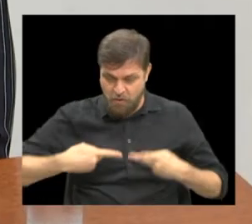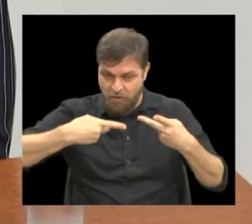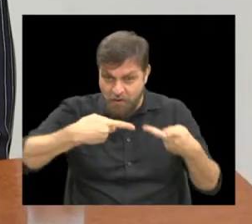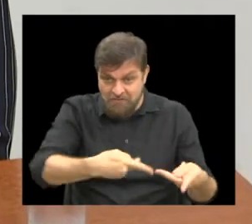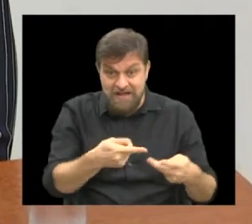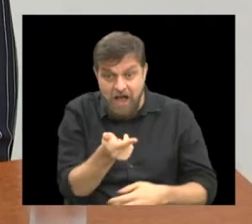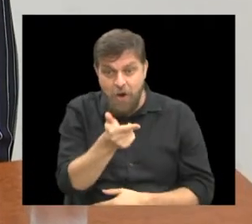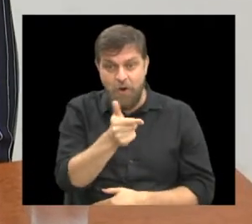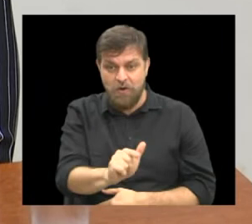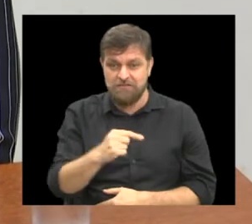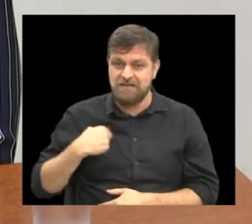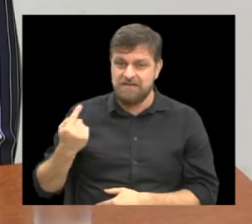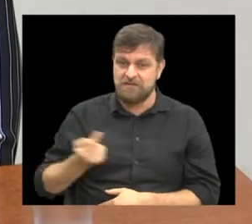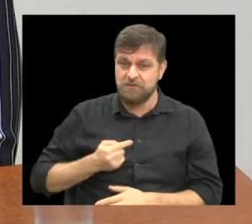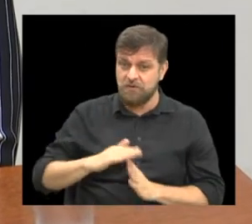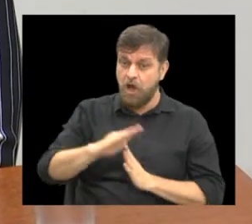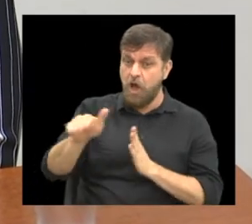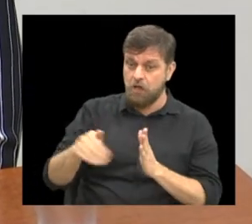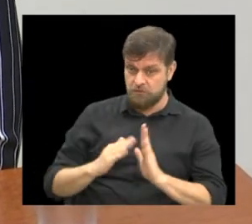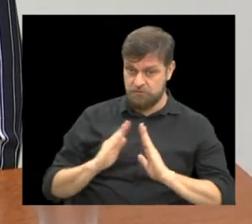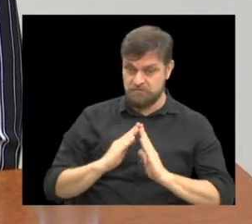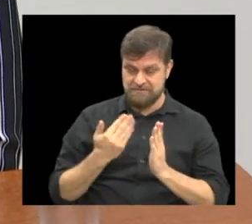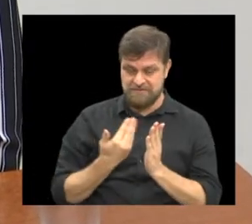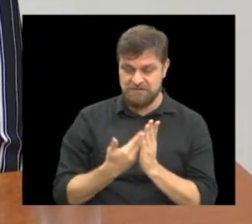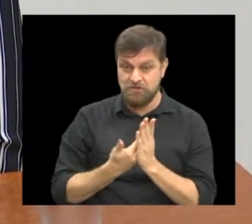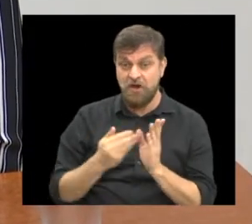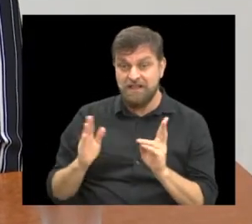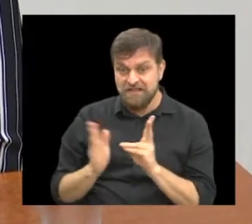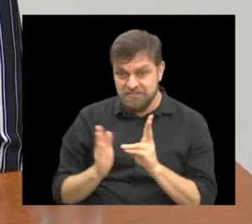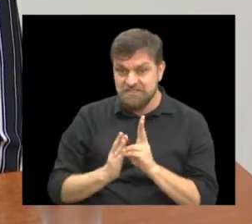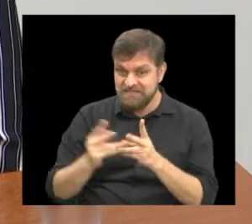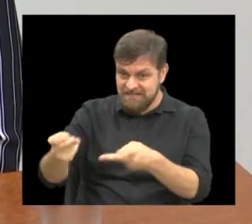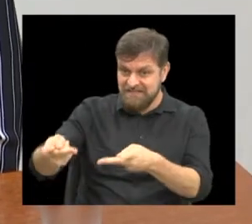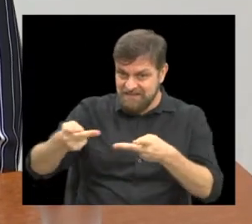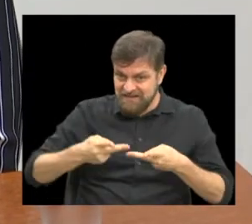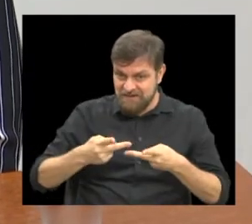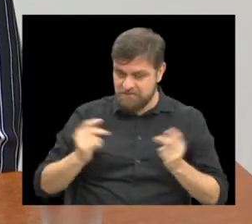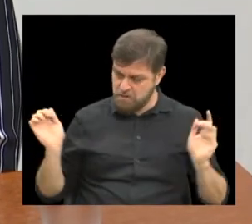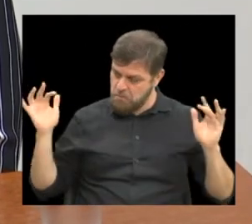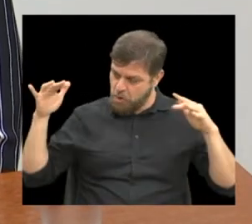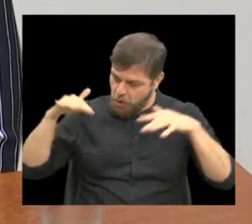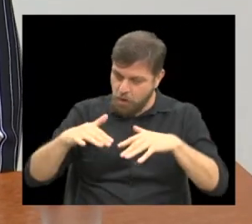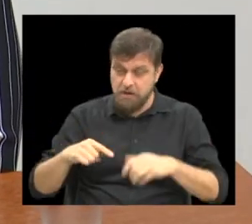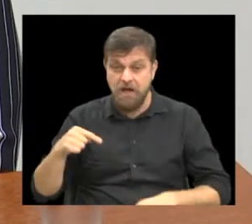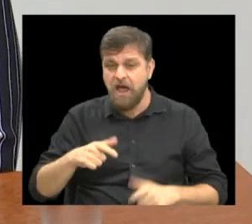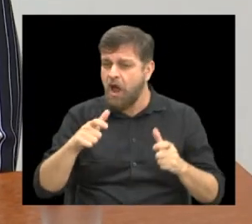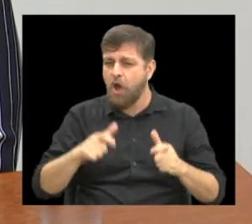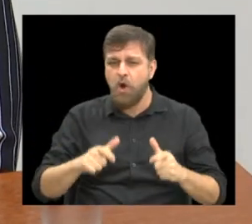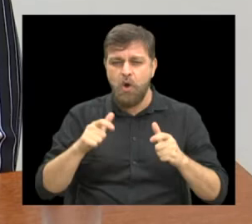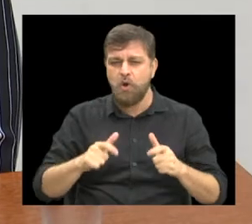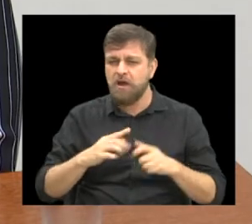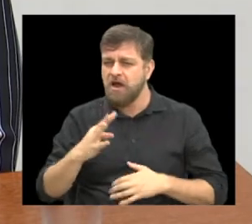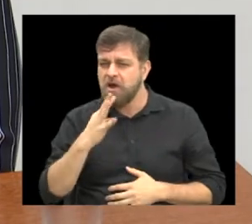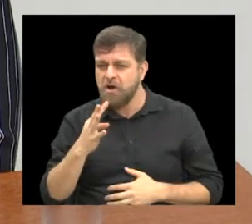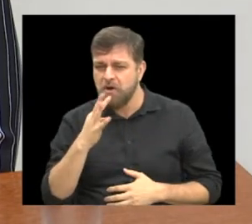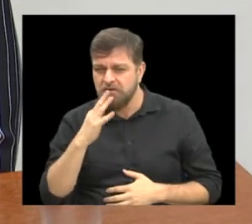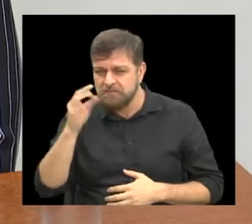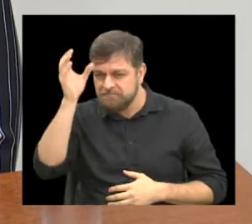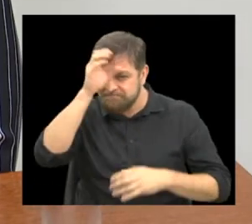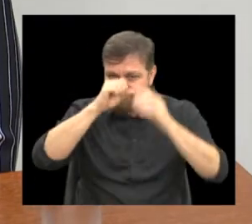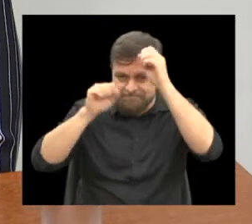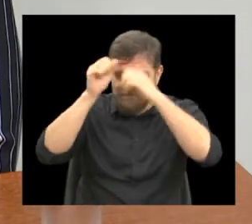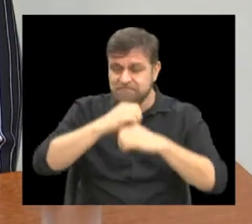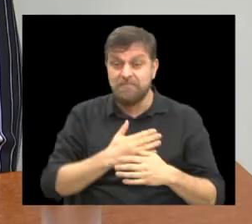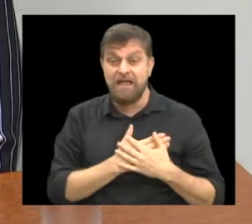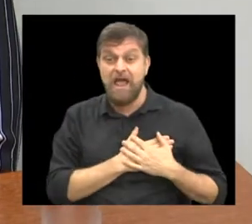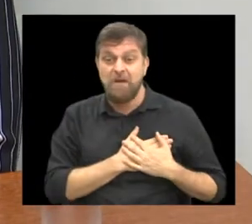uma vez. Convidamos a todos, né, para conhecer a Tiquira, e que é um lugar, é um espaço de conhecimento, mas é um espaço de